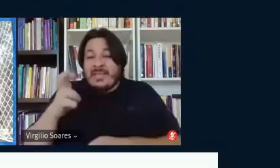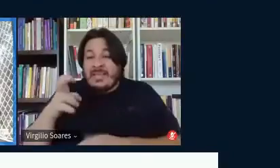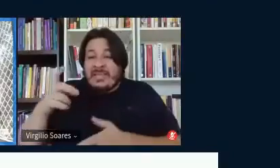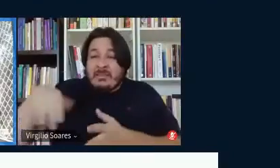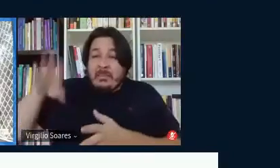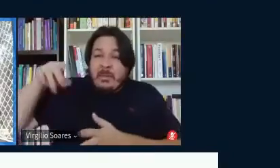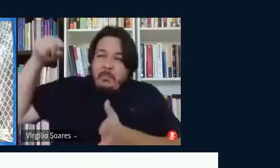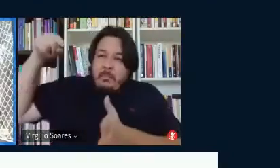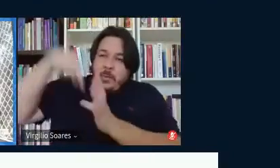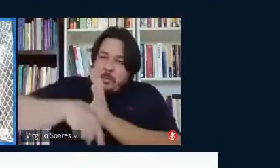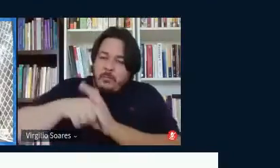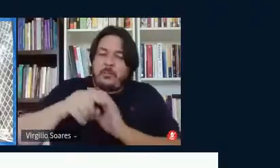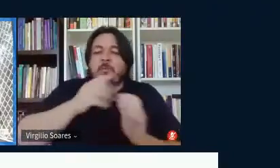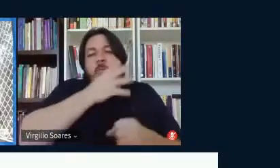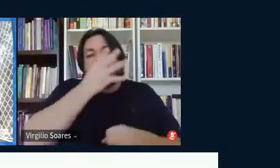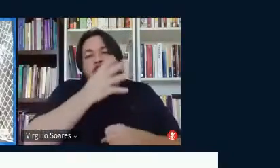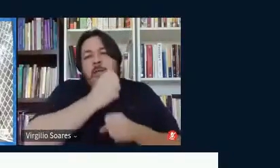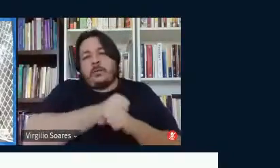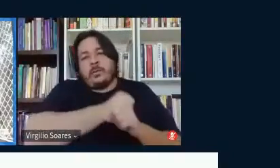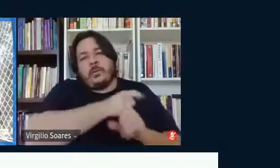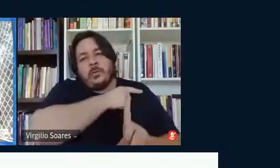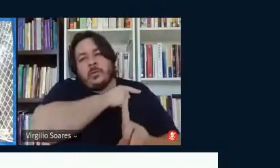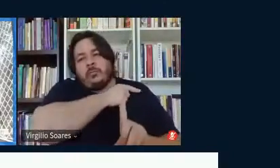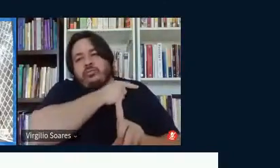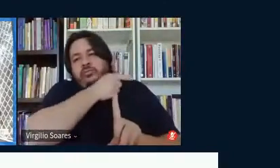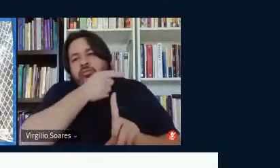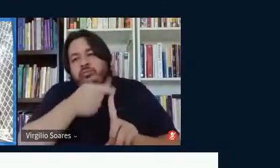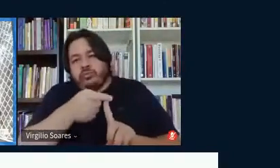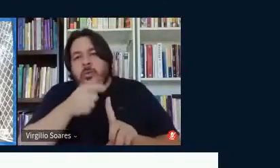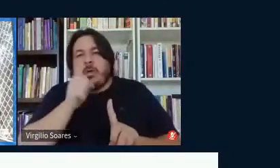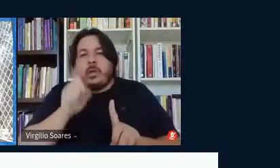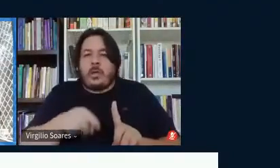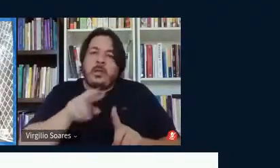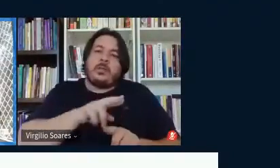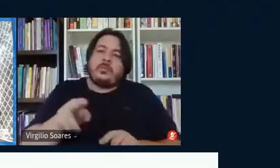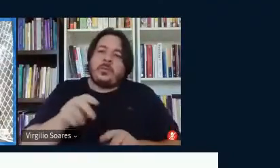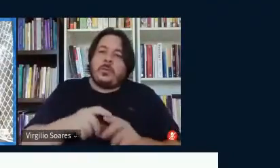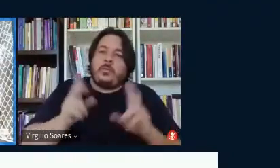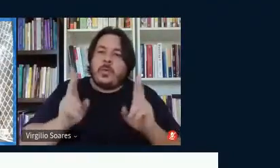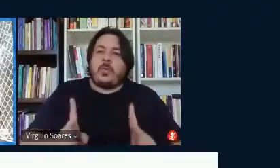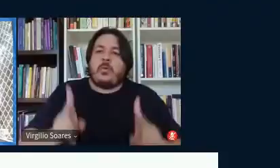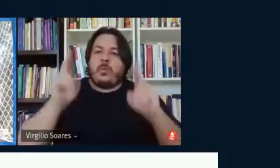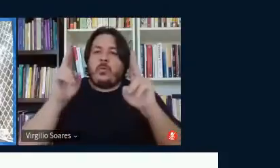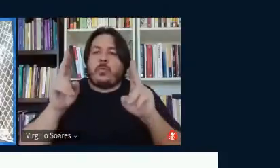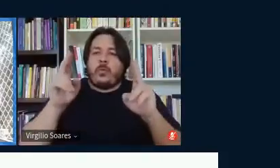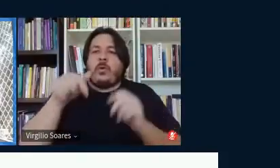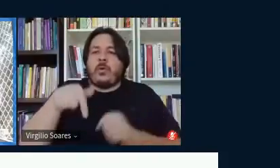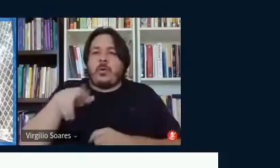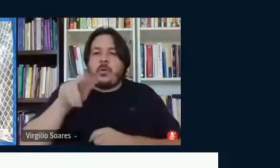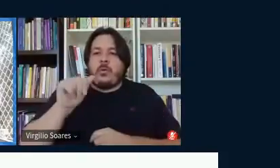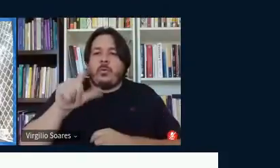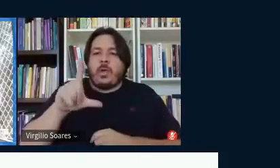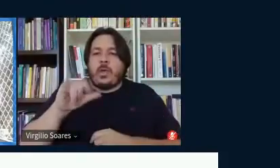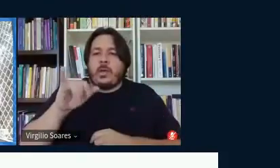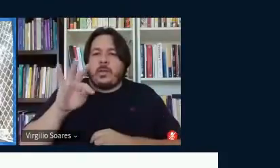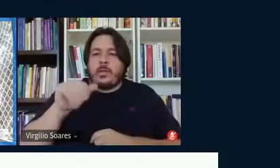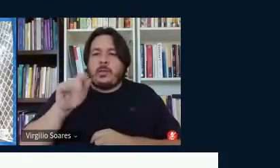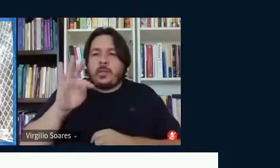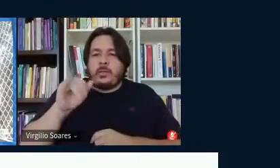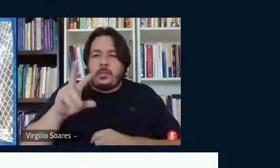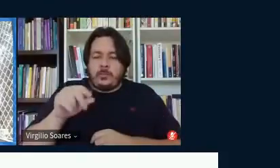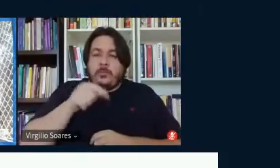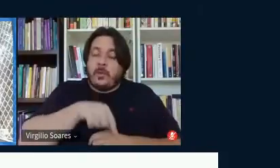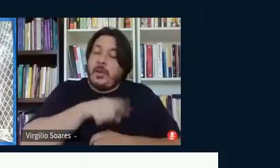longo desses 4 anos. Então, é o que se chama na epidemiologia de coorte qualitativo, acompanhando sempre as mesmas